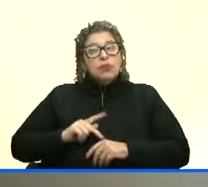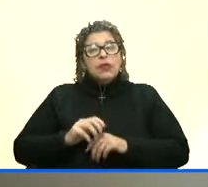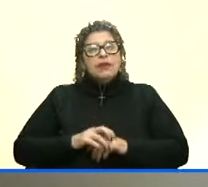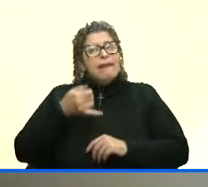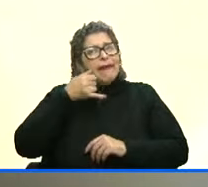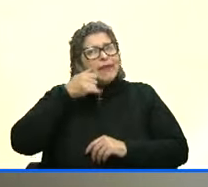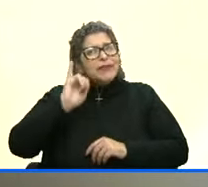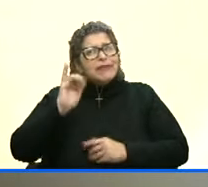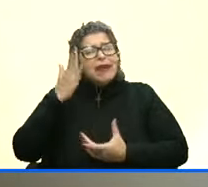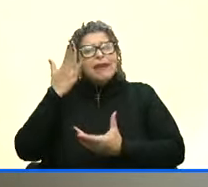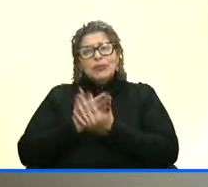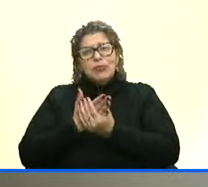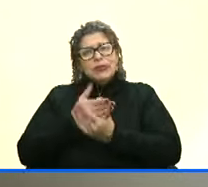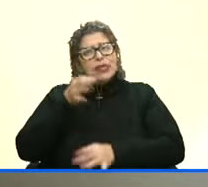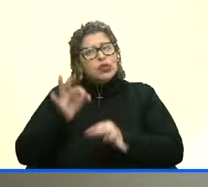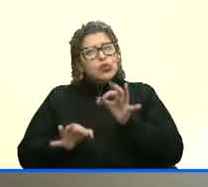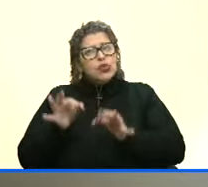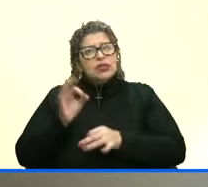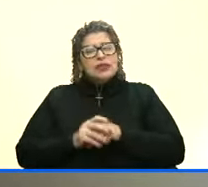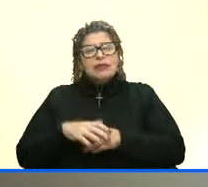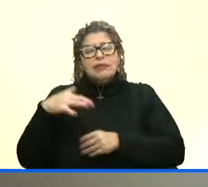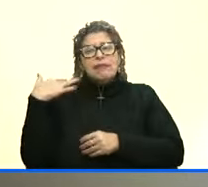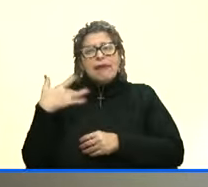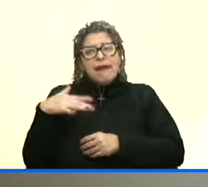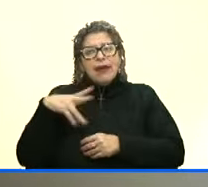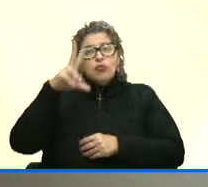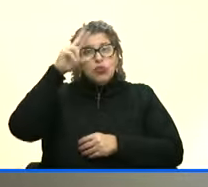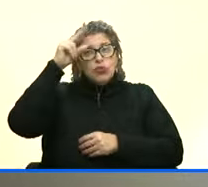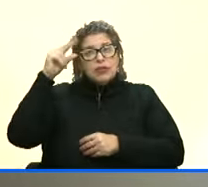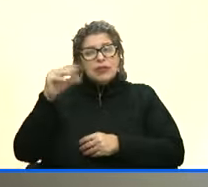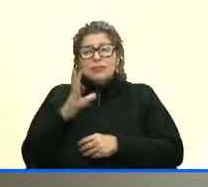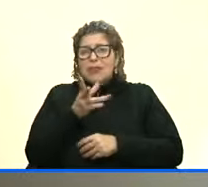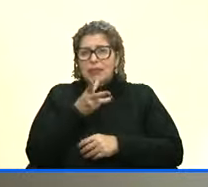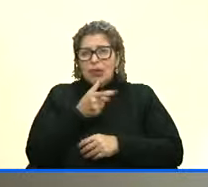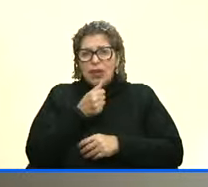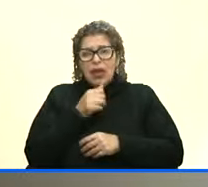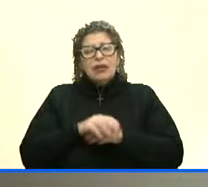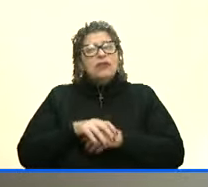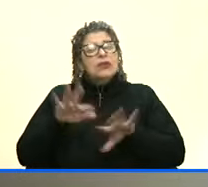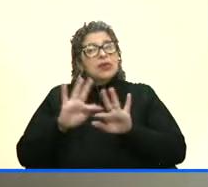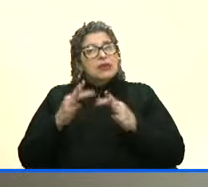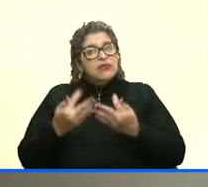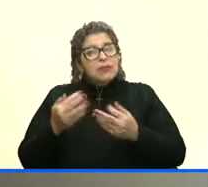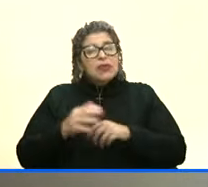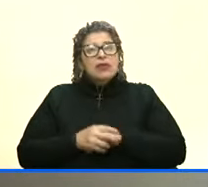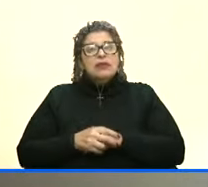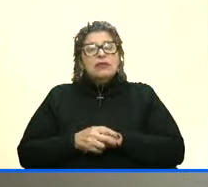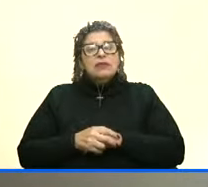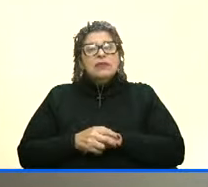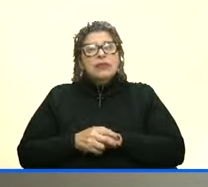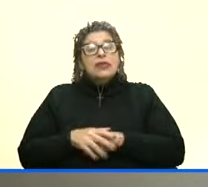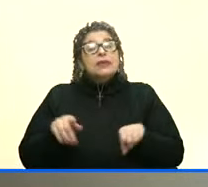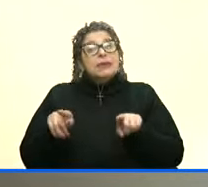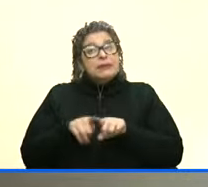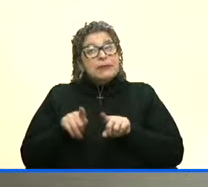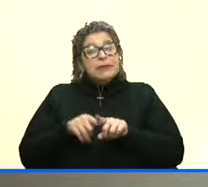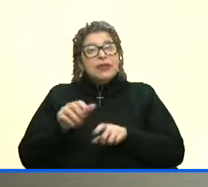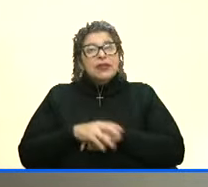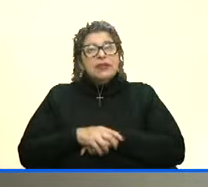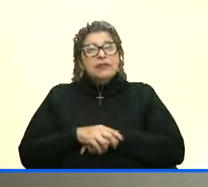evitar esses processos judiciais, que são mais onerosos para o município, mais demorados para as famílias. E, além